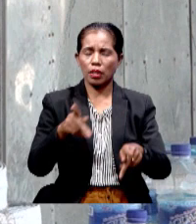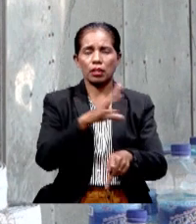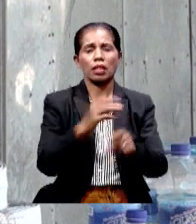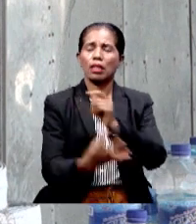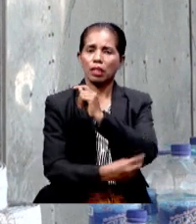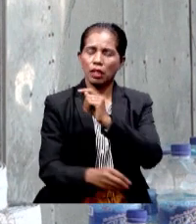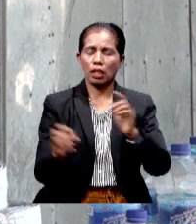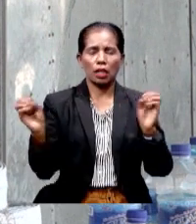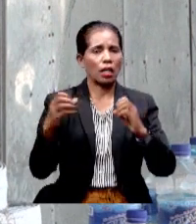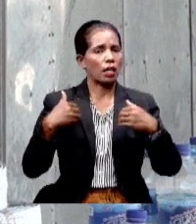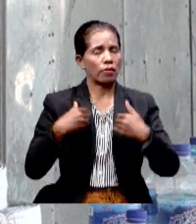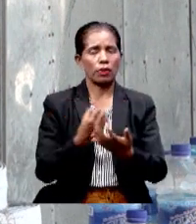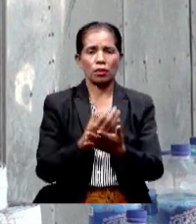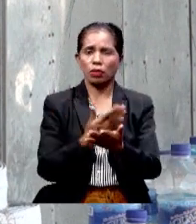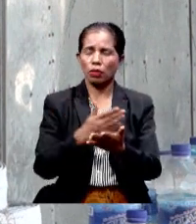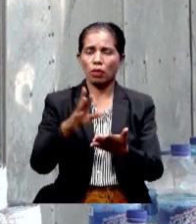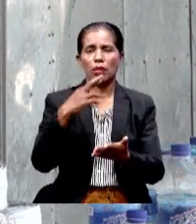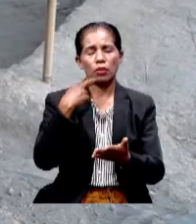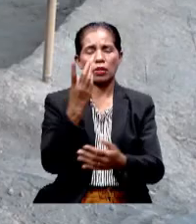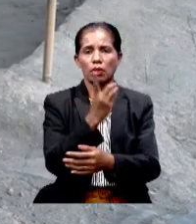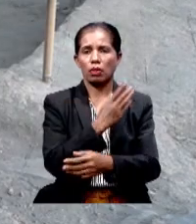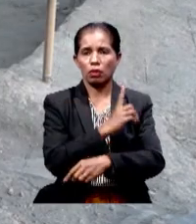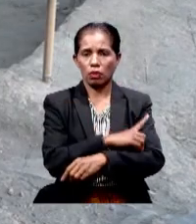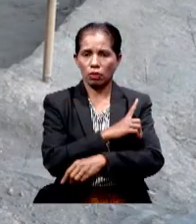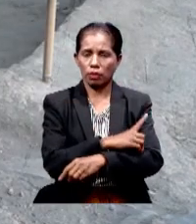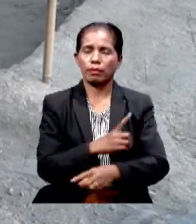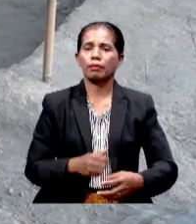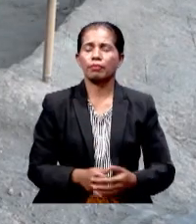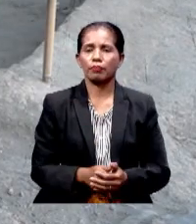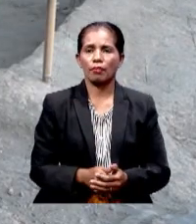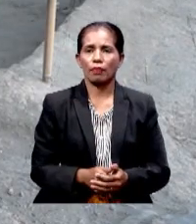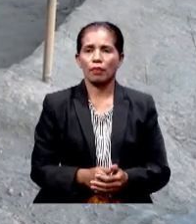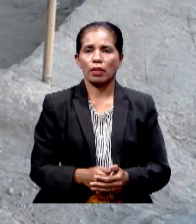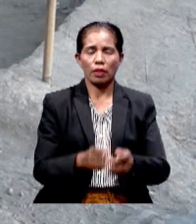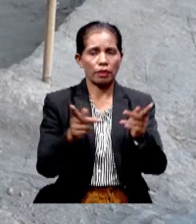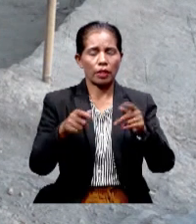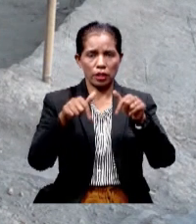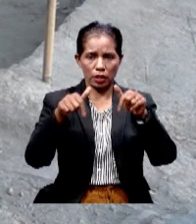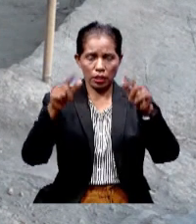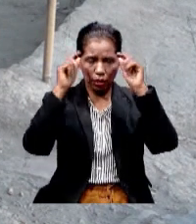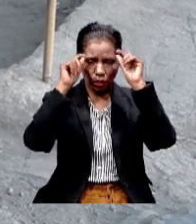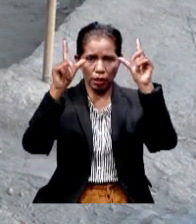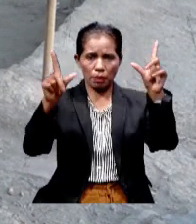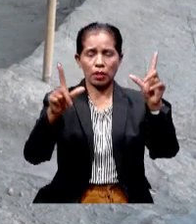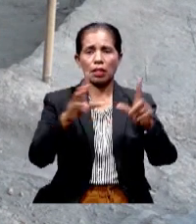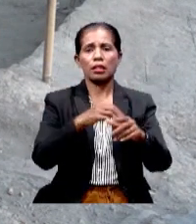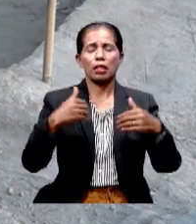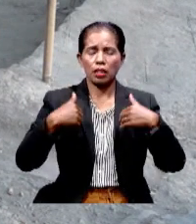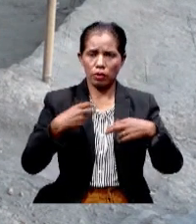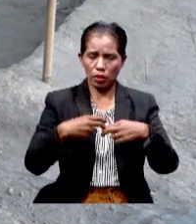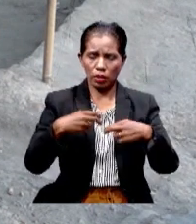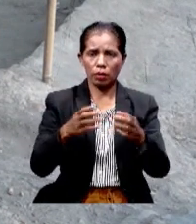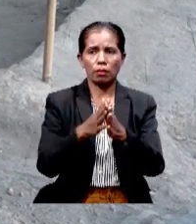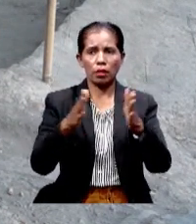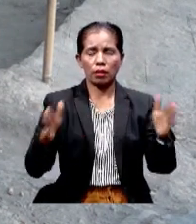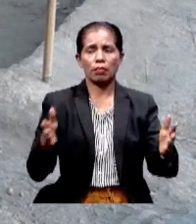rendimento, por isso sa hang lor lor nian. E a parte dane, povo Timor-Leste e hamia sabot, no possibilidade